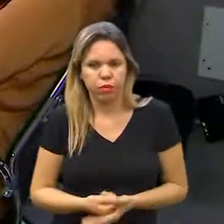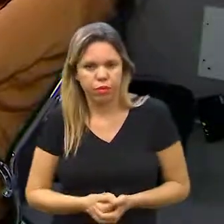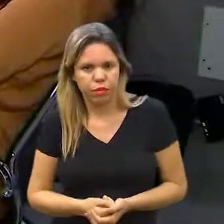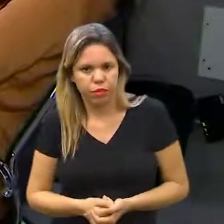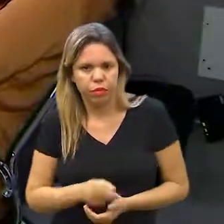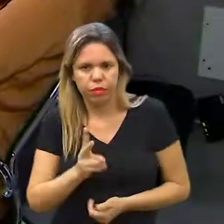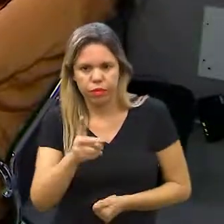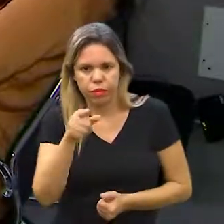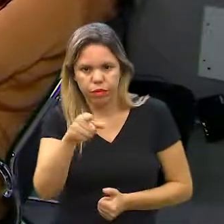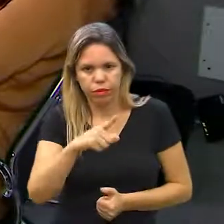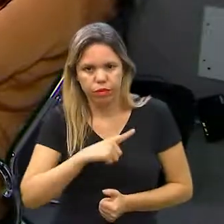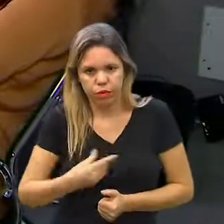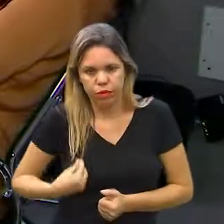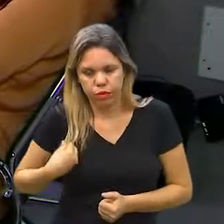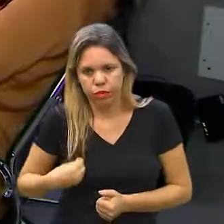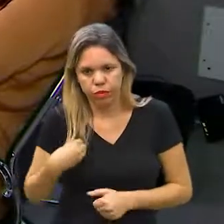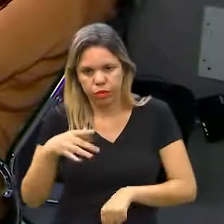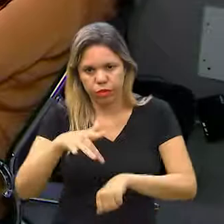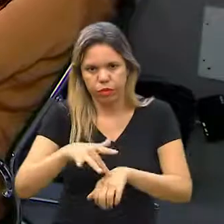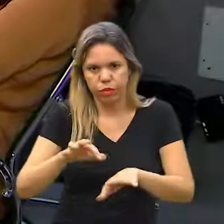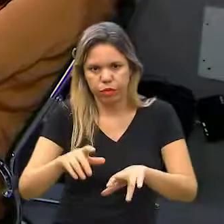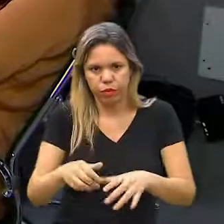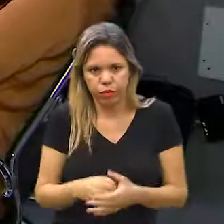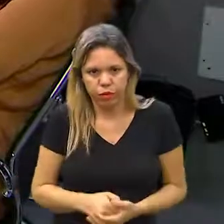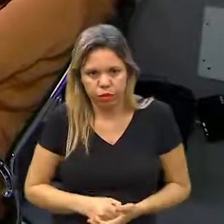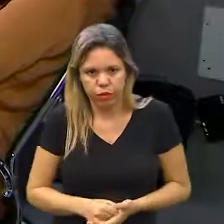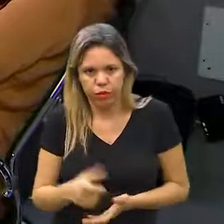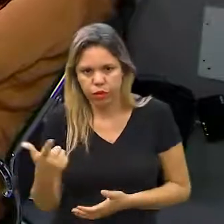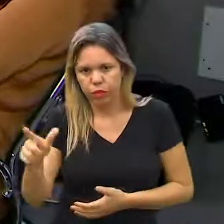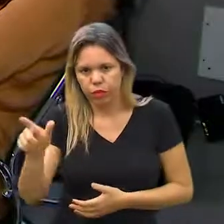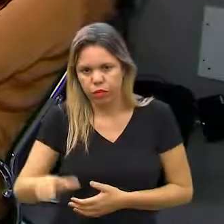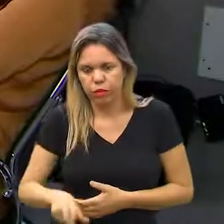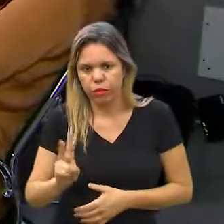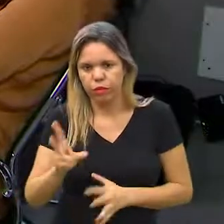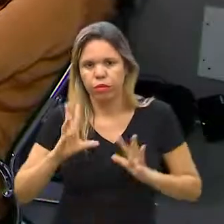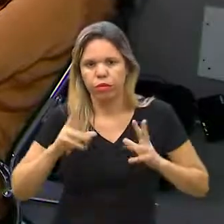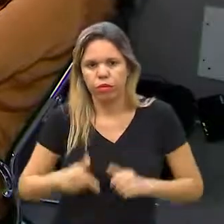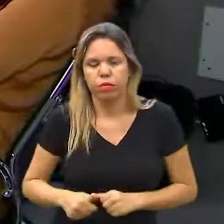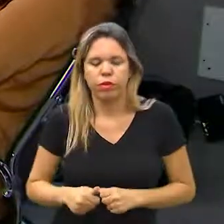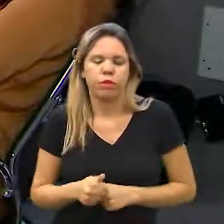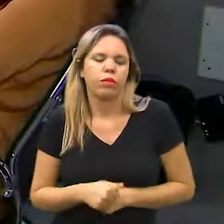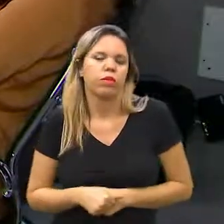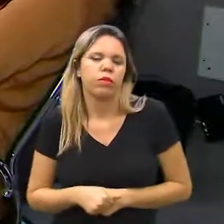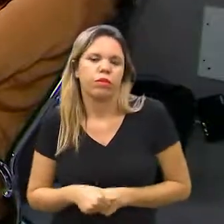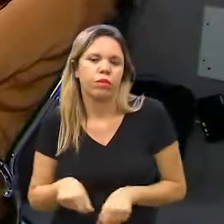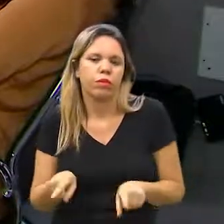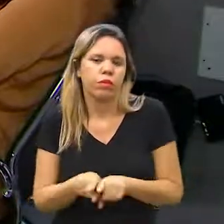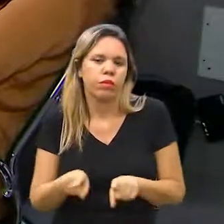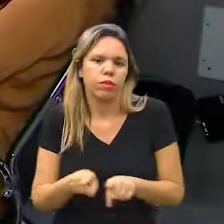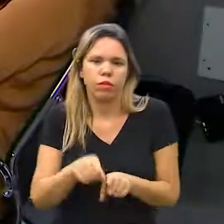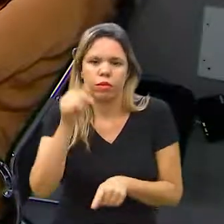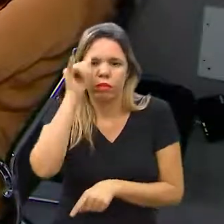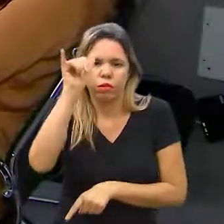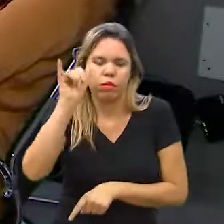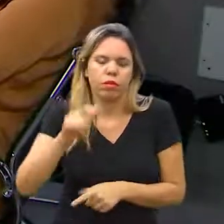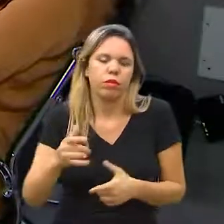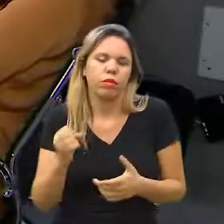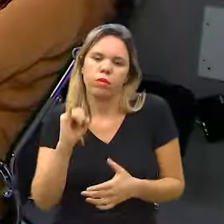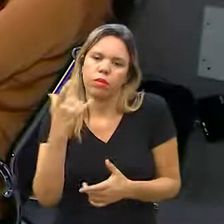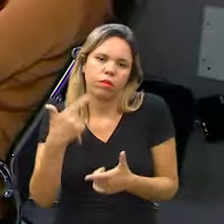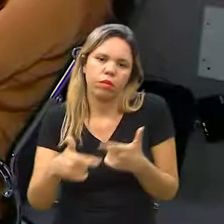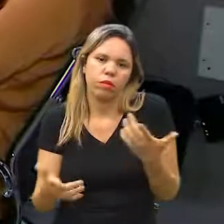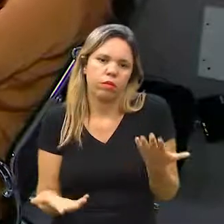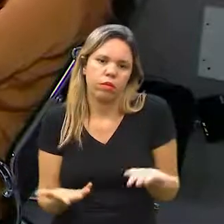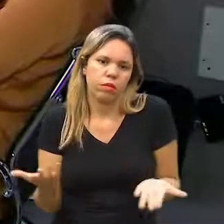computador Então sempre que vocês tiverem que tocar no computador de outra pessoa sempre limpar e também é evitar isso mas